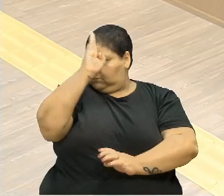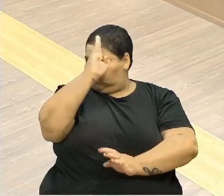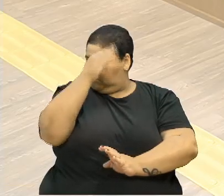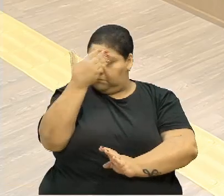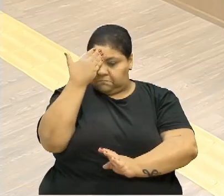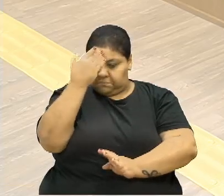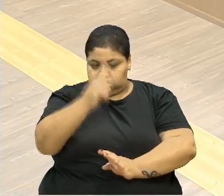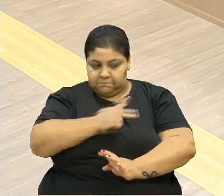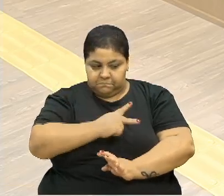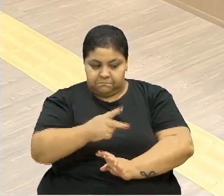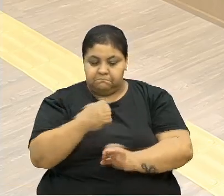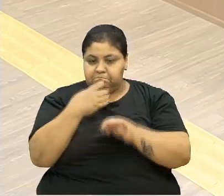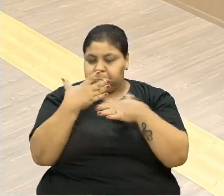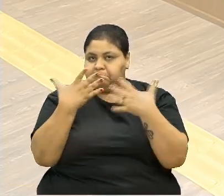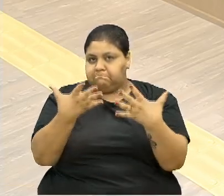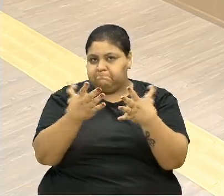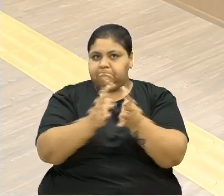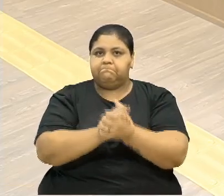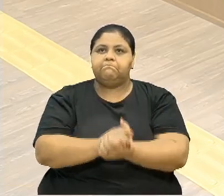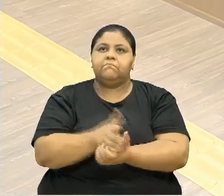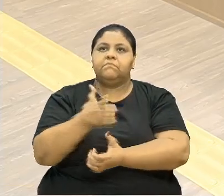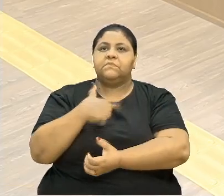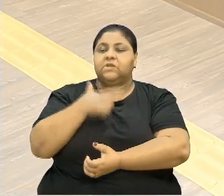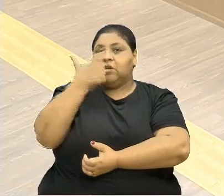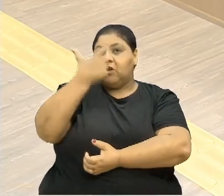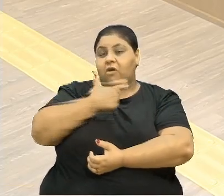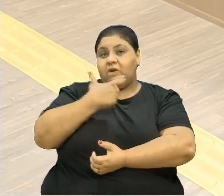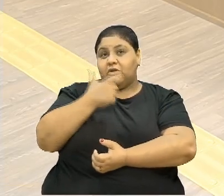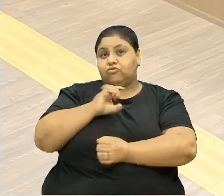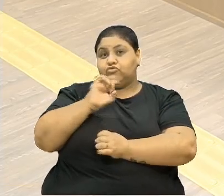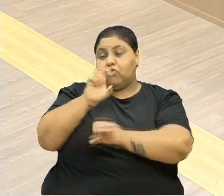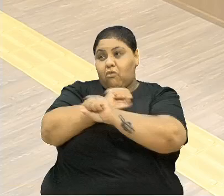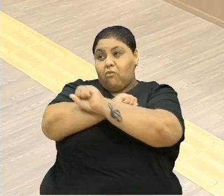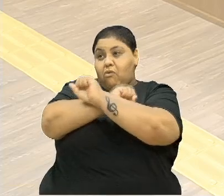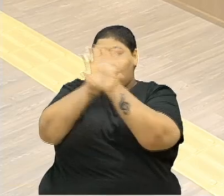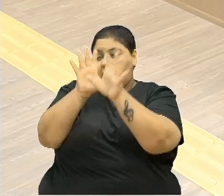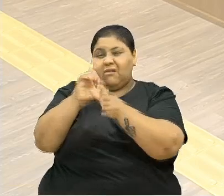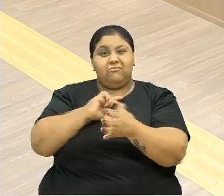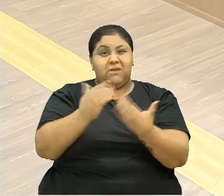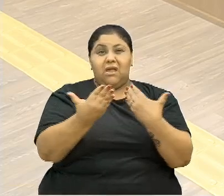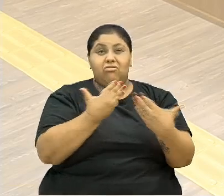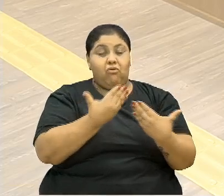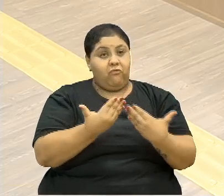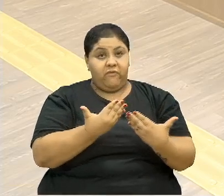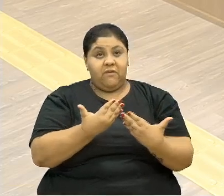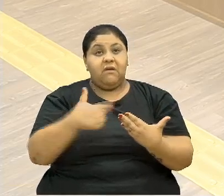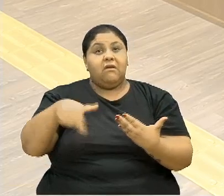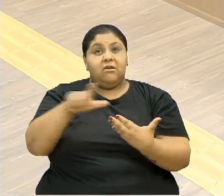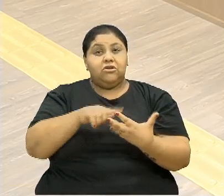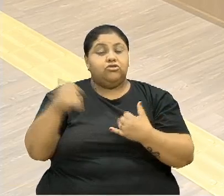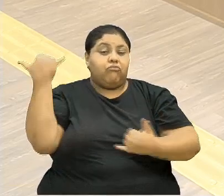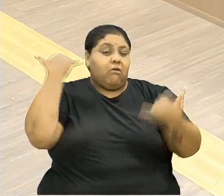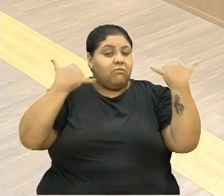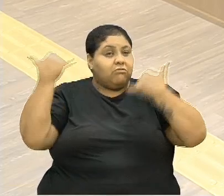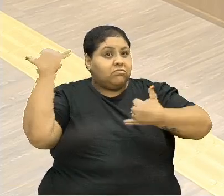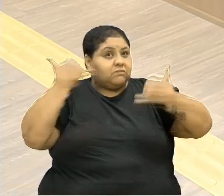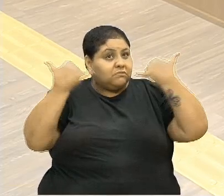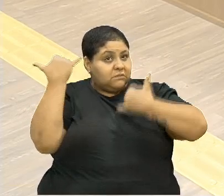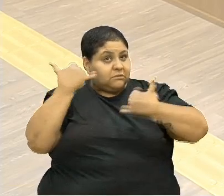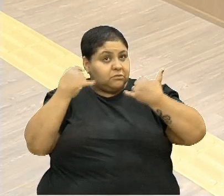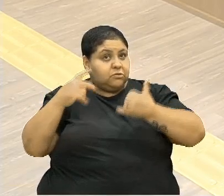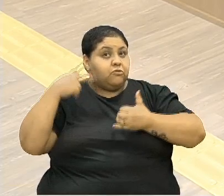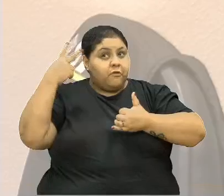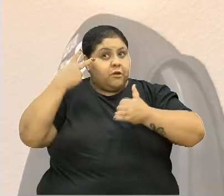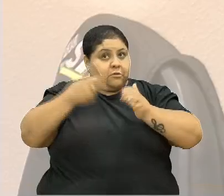Obrigado, senhor presidente. Bom, eu acho que eu quero deixar só claro aqui para não terem dúvidas, porque a gente vai escutando os vereadores posterior a